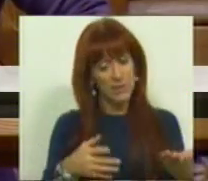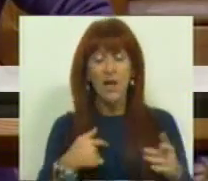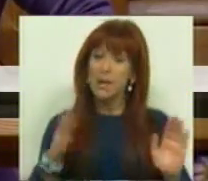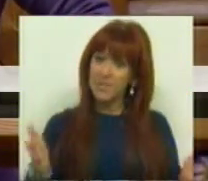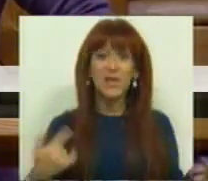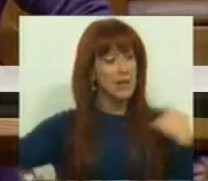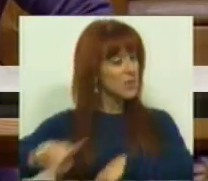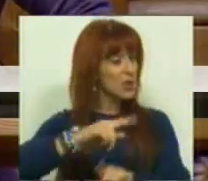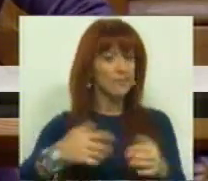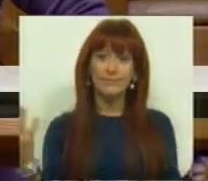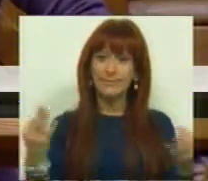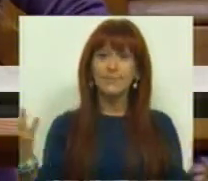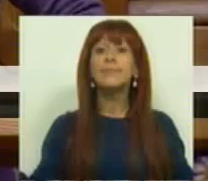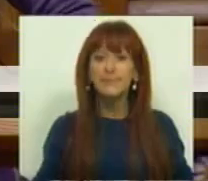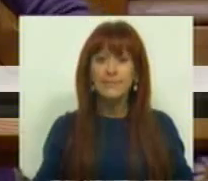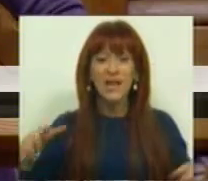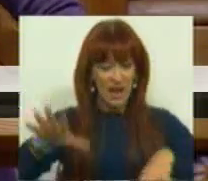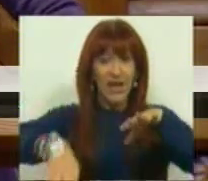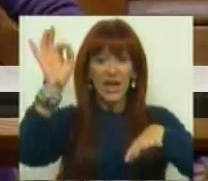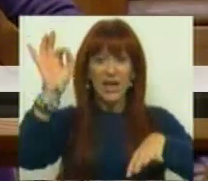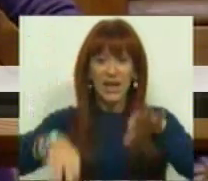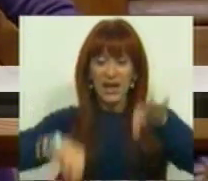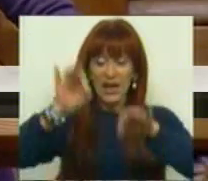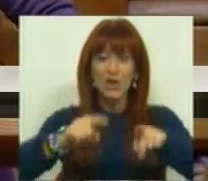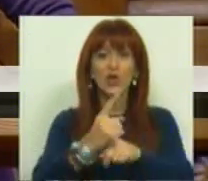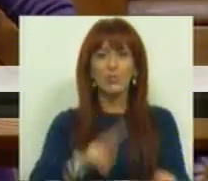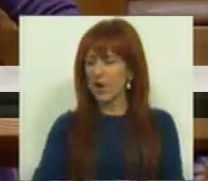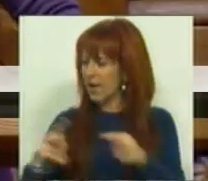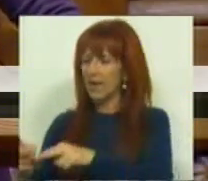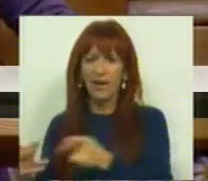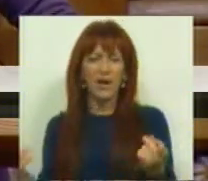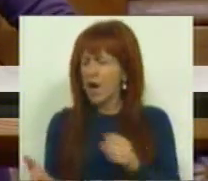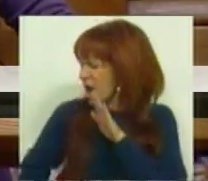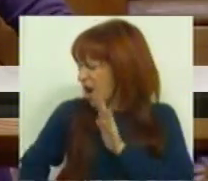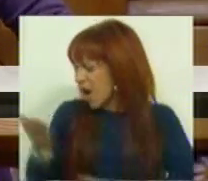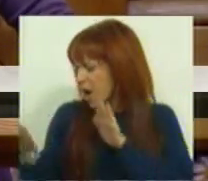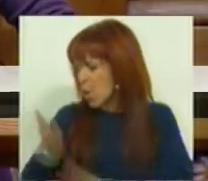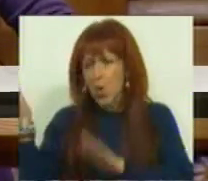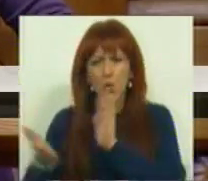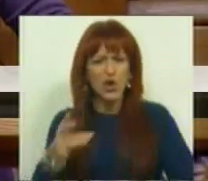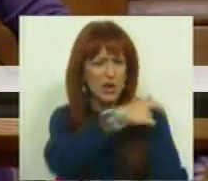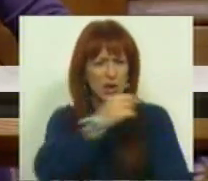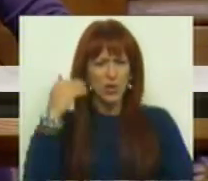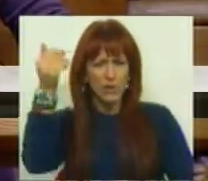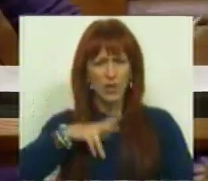isso precisamos, evidentemente, de eleições, porque a alternativa é a urgência em nome do futuro deste país.